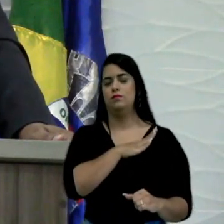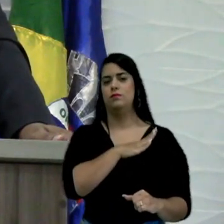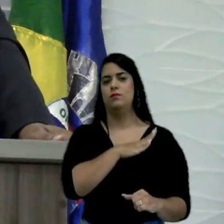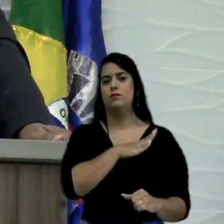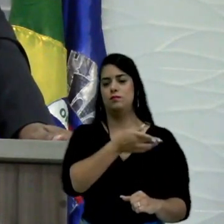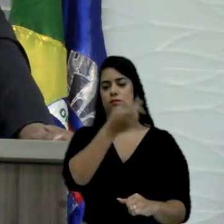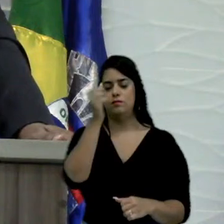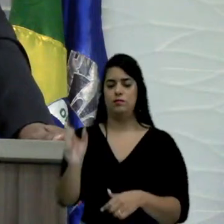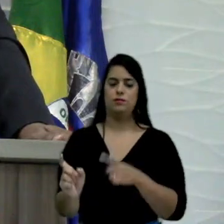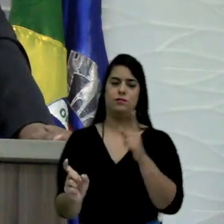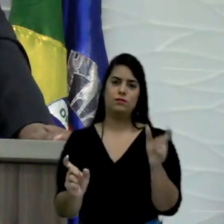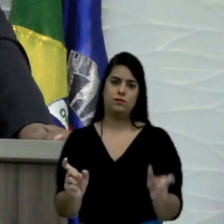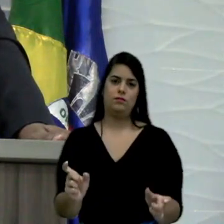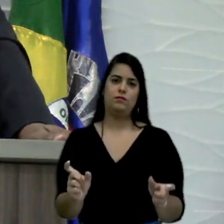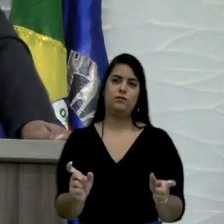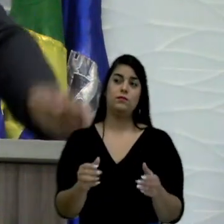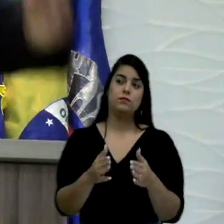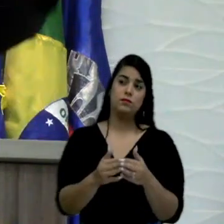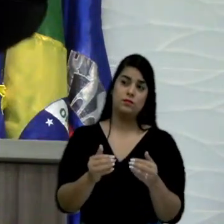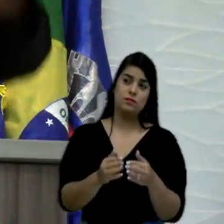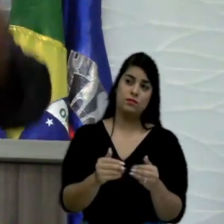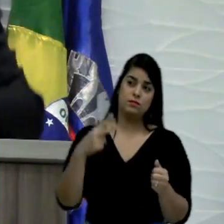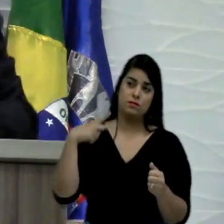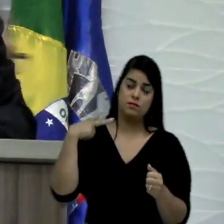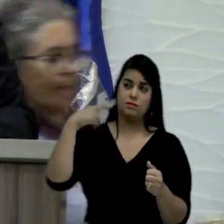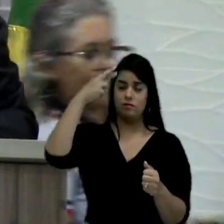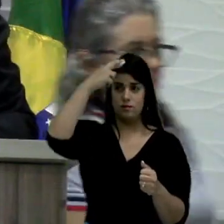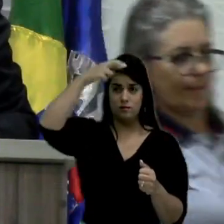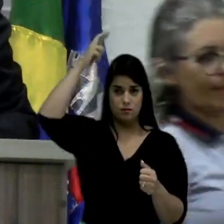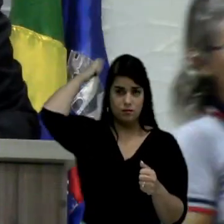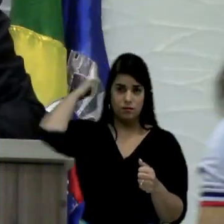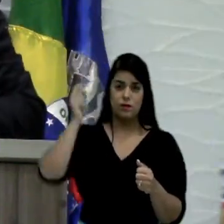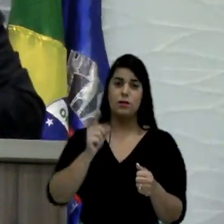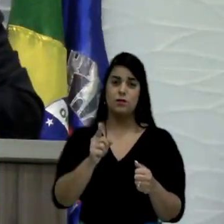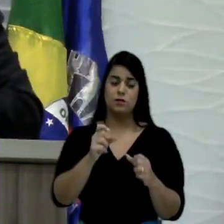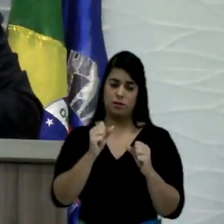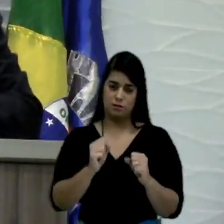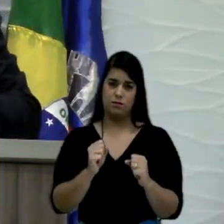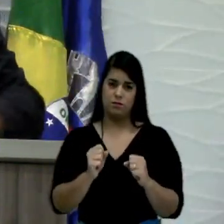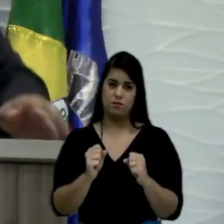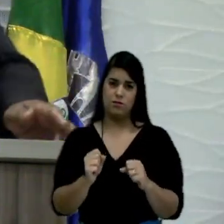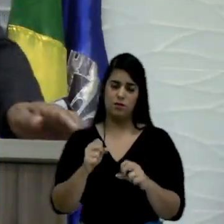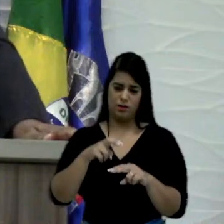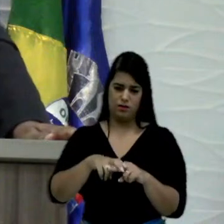Eu gostaria até de pedir ao meu amigo Rinaldo, se você puder, dá para você vir aqui, por favor.